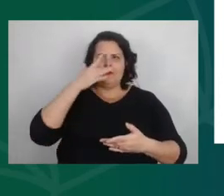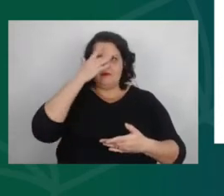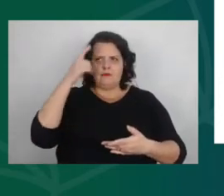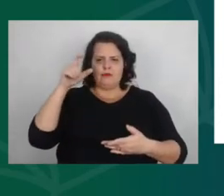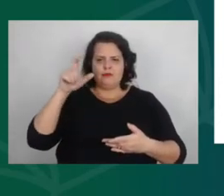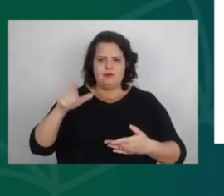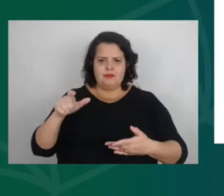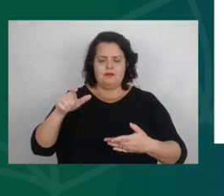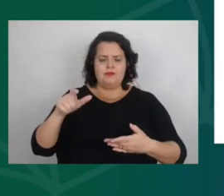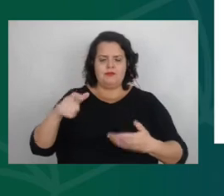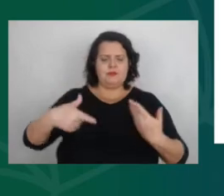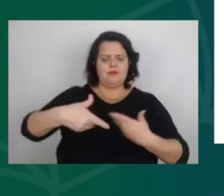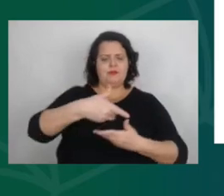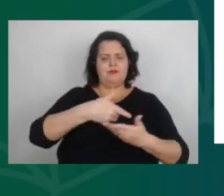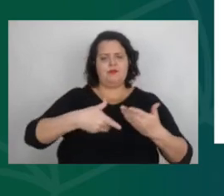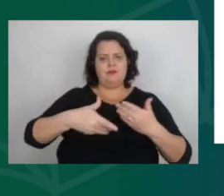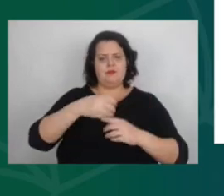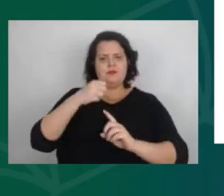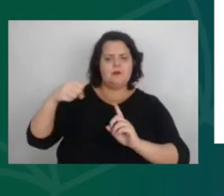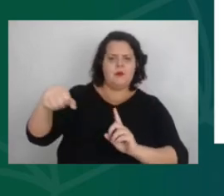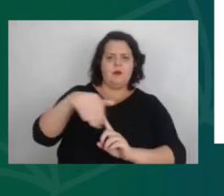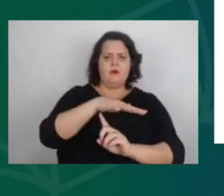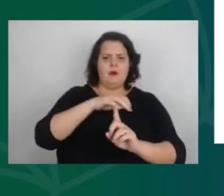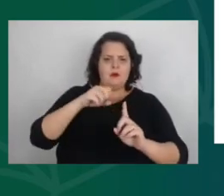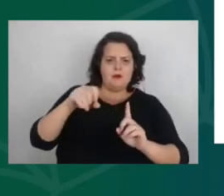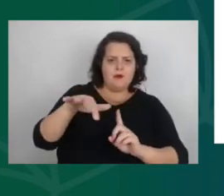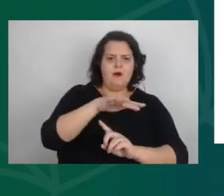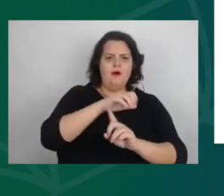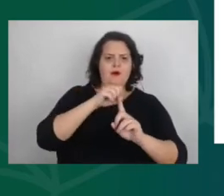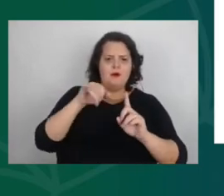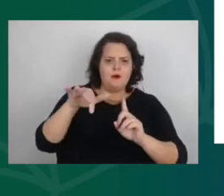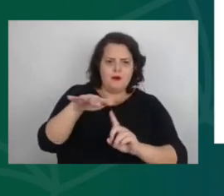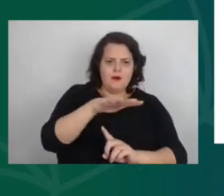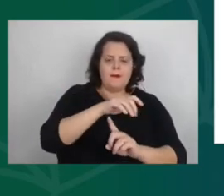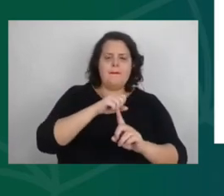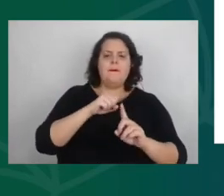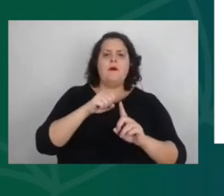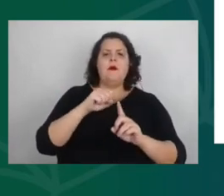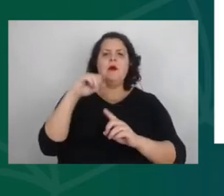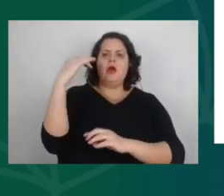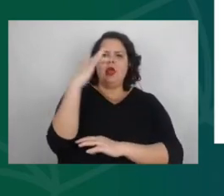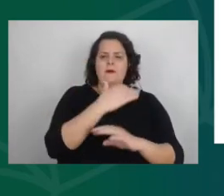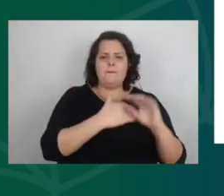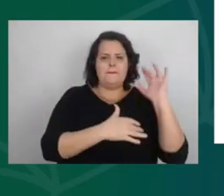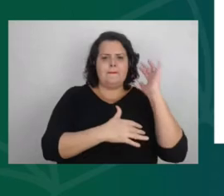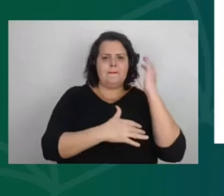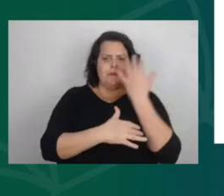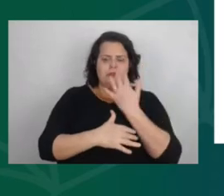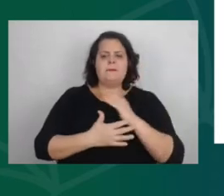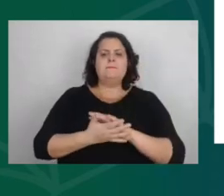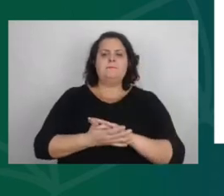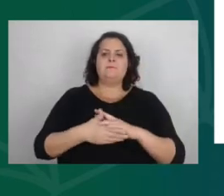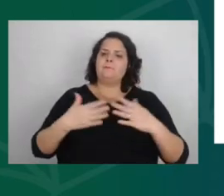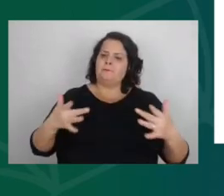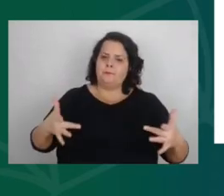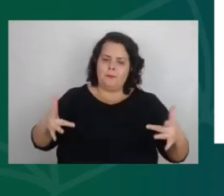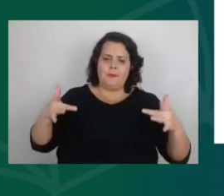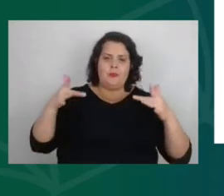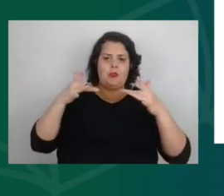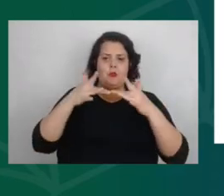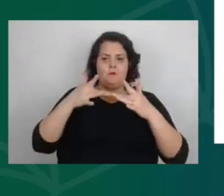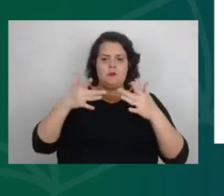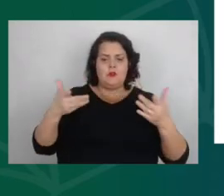tema desse fórum, principalmente o homem urbano, né, que vive nas cidades, né? Essa interface, essa intersecção,